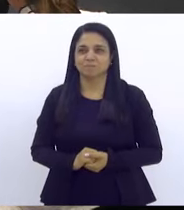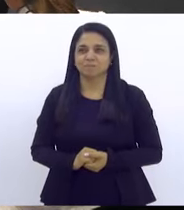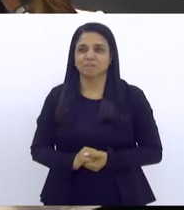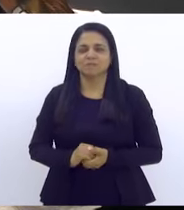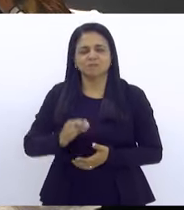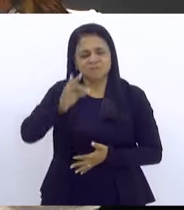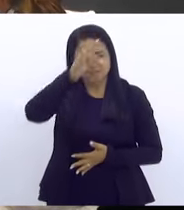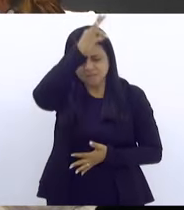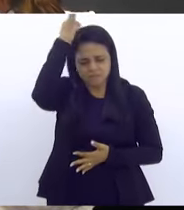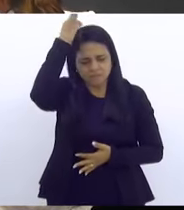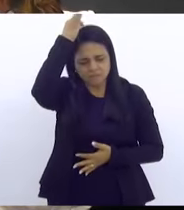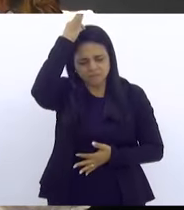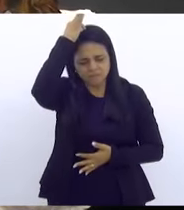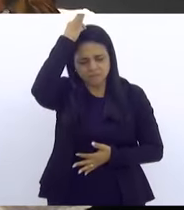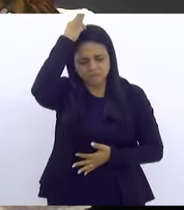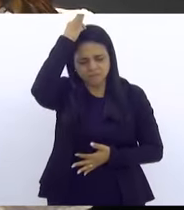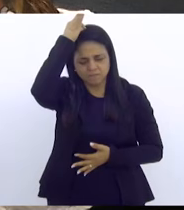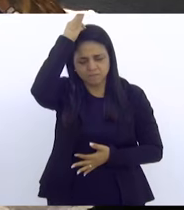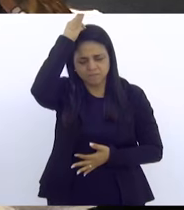Espírito Santo,